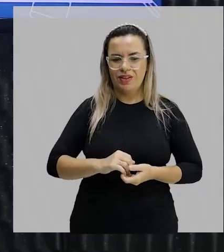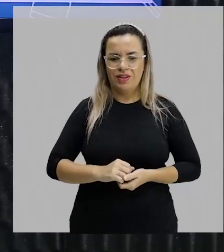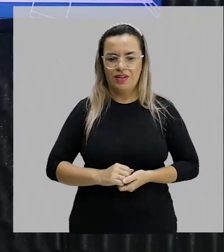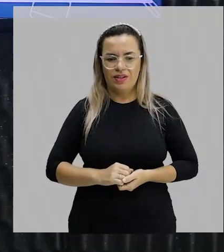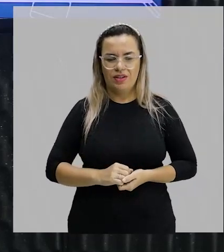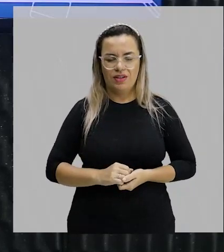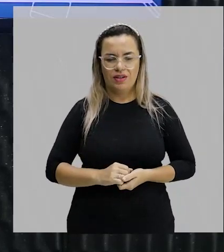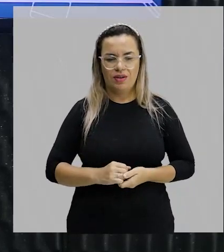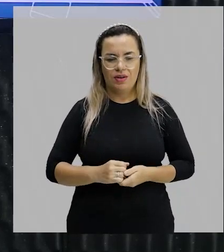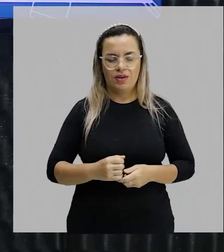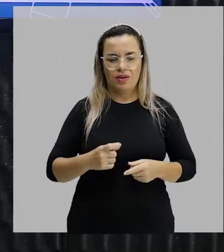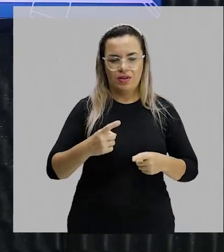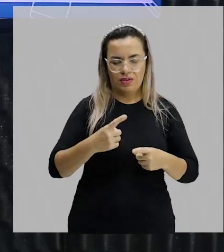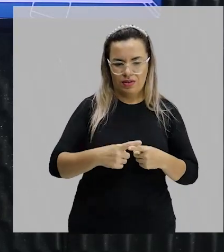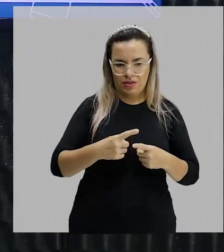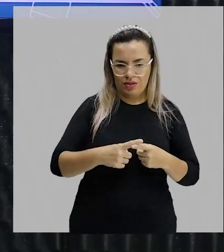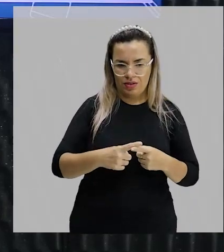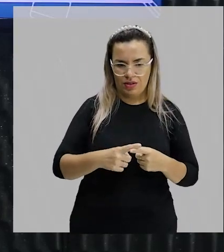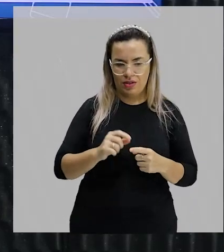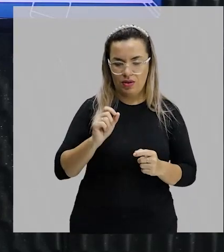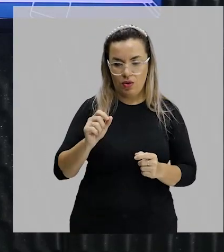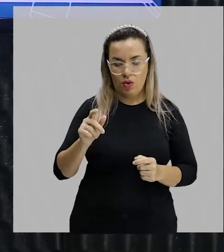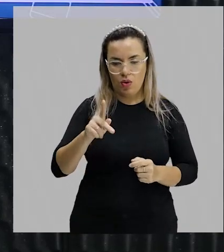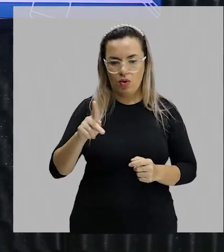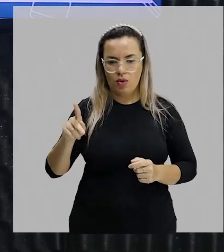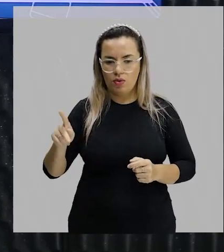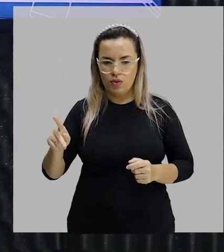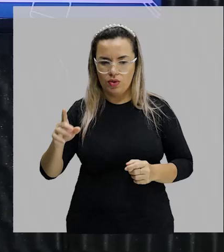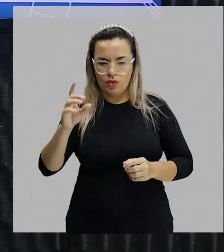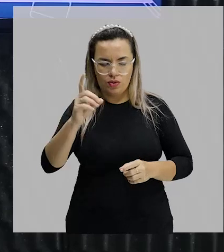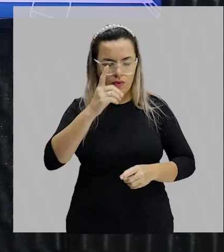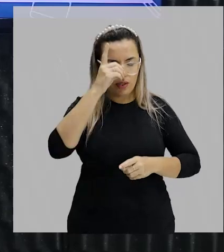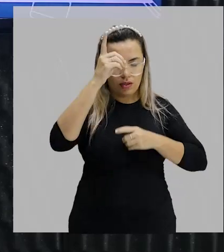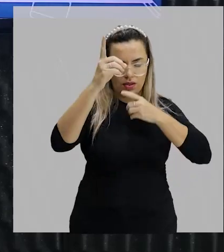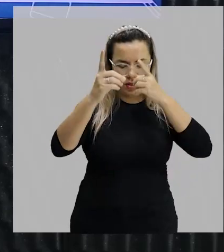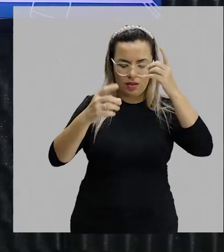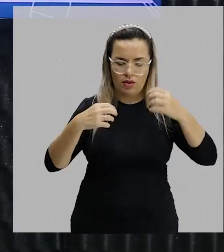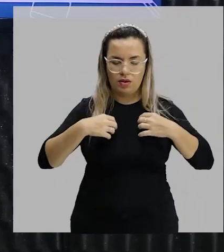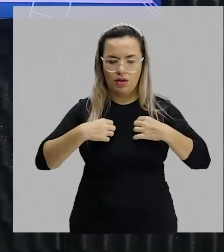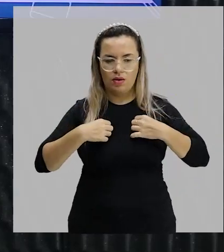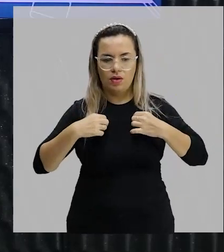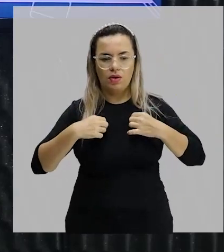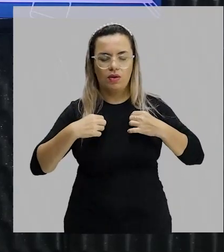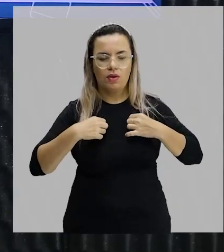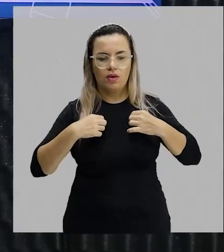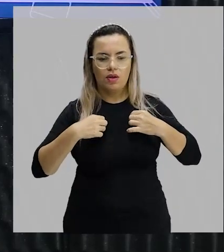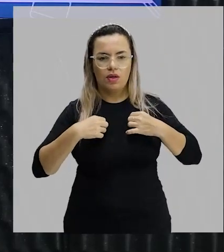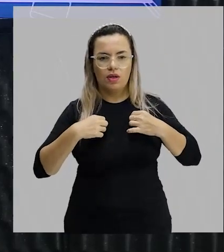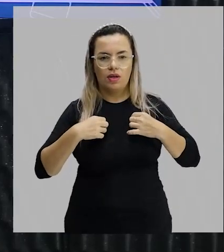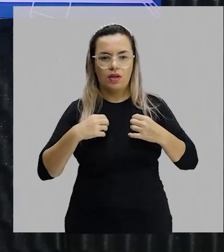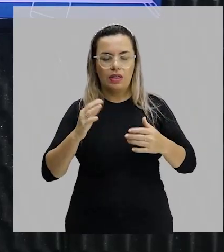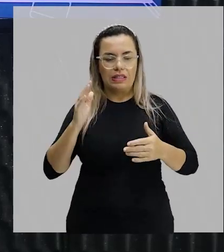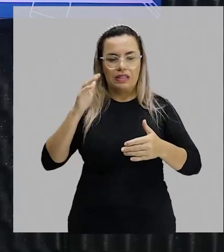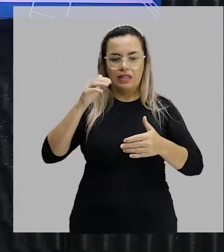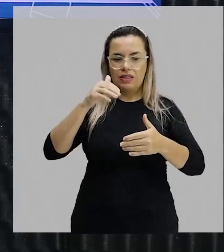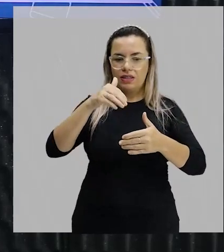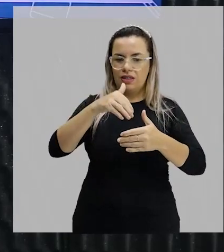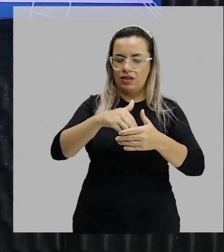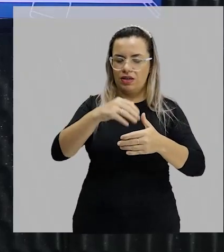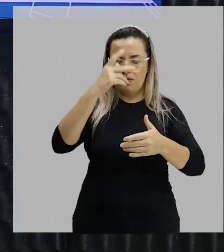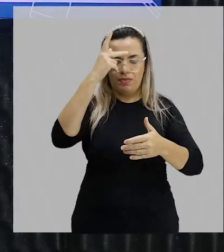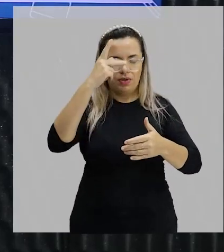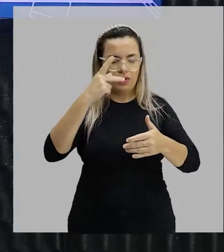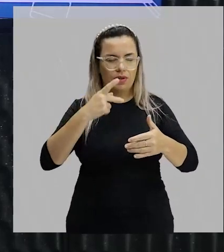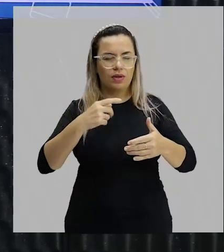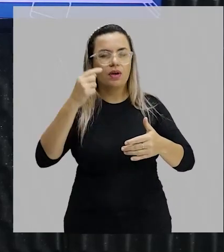ele estava comentando que quando ele vai criar um figurino, ele não coloca só a alma e o amor, ele coloca o personagem, ele coloca o